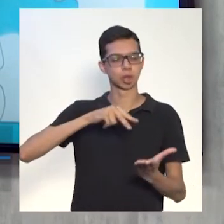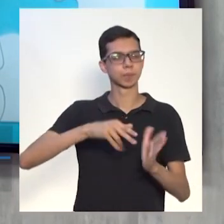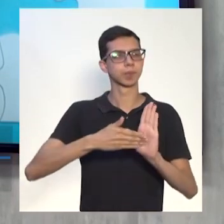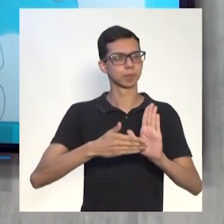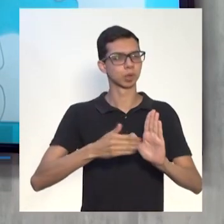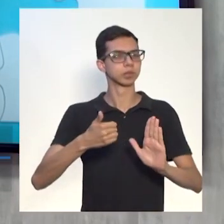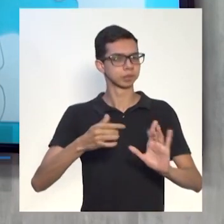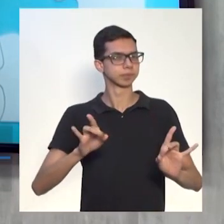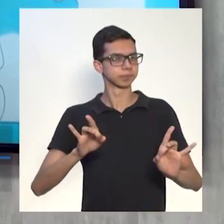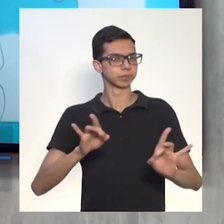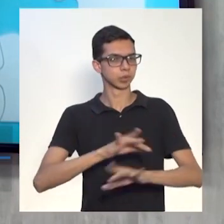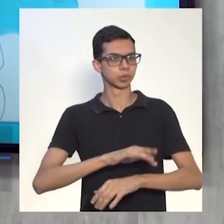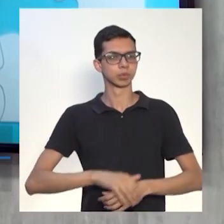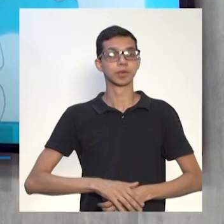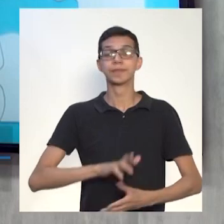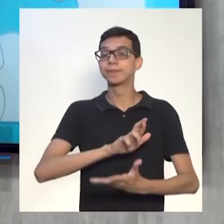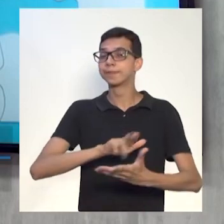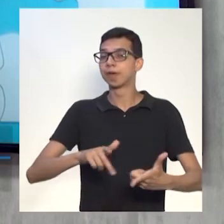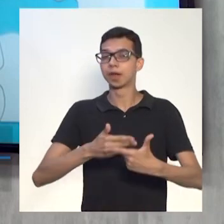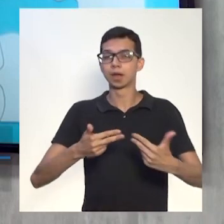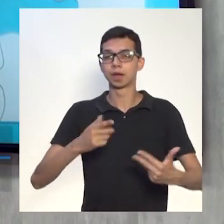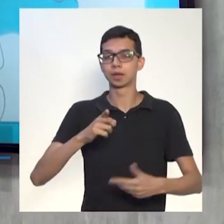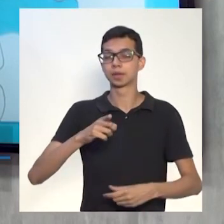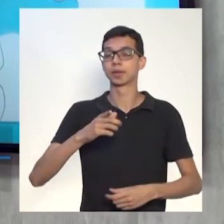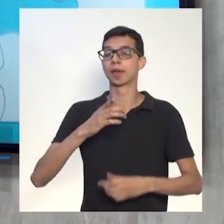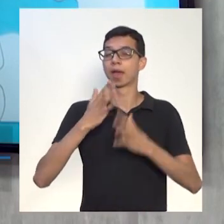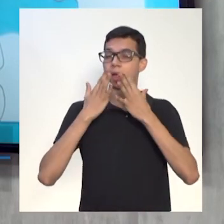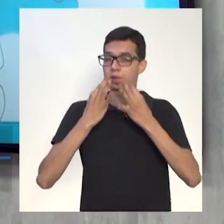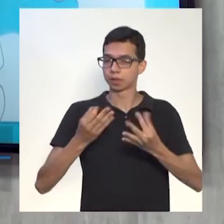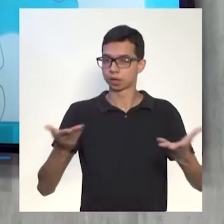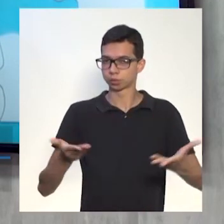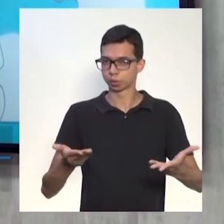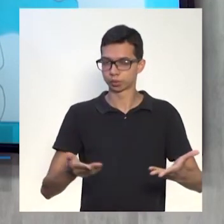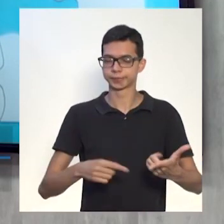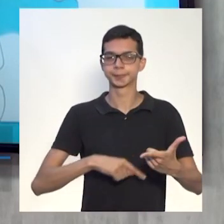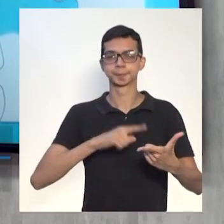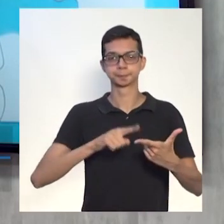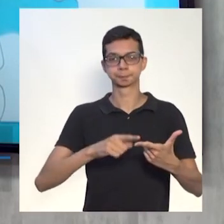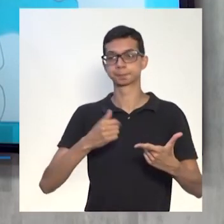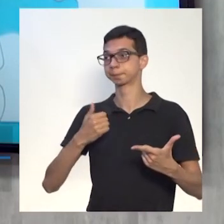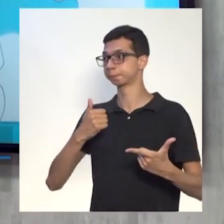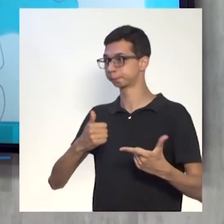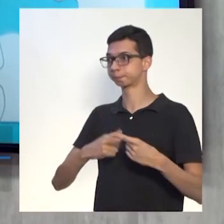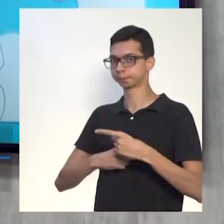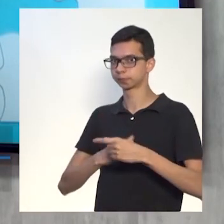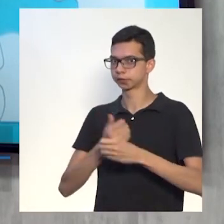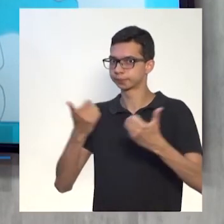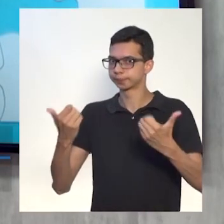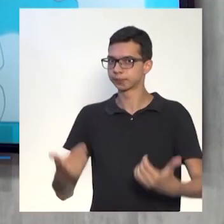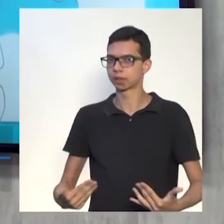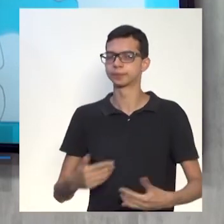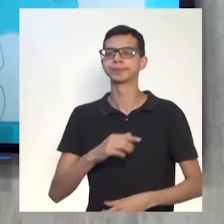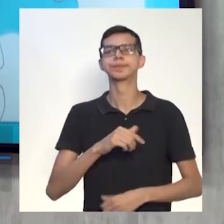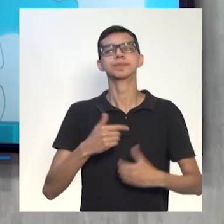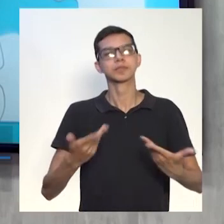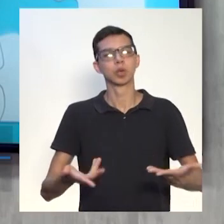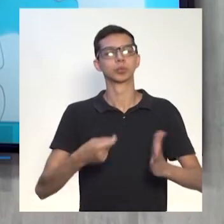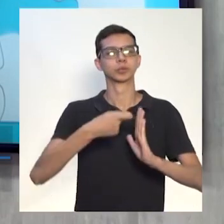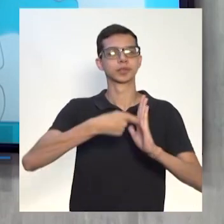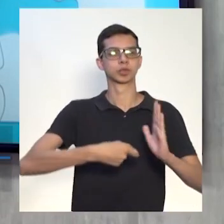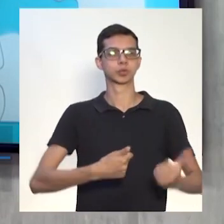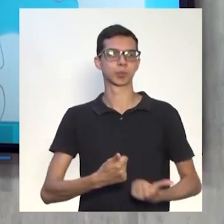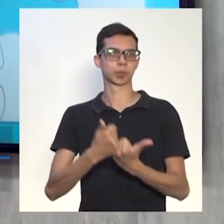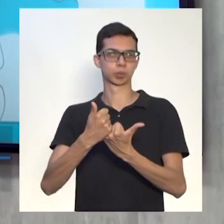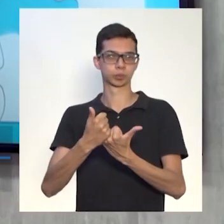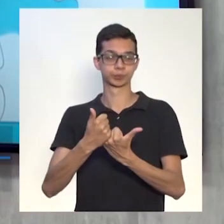marcar algumas coisas, muita concentração aí, foca comigo pra gente não errar. Então, a gente vai ler junto os textos motivadores,